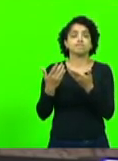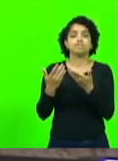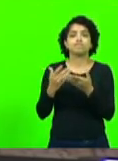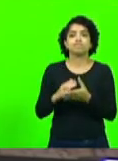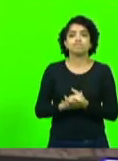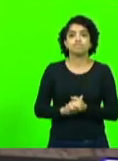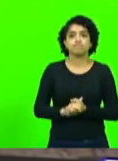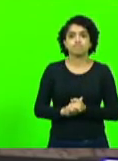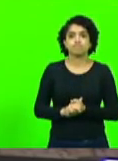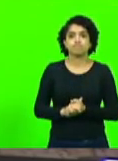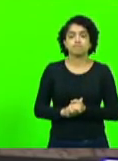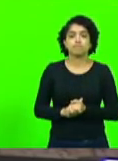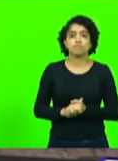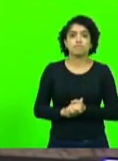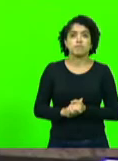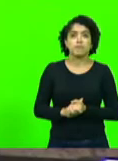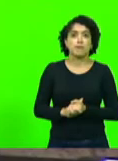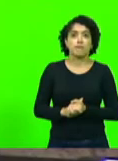Essa